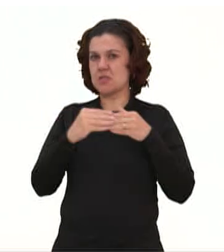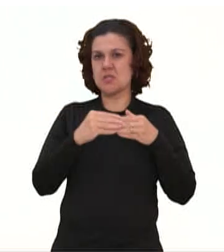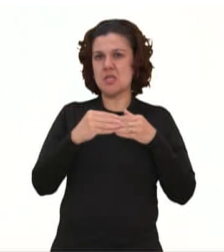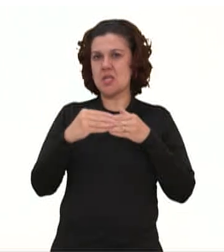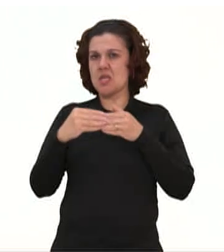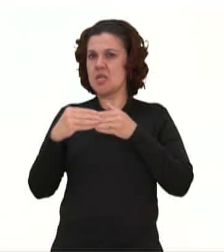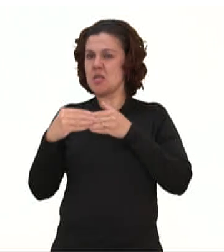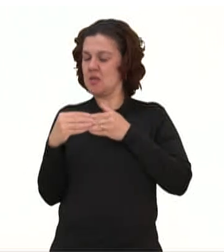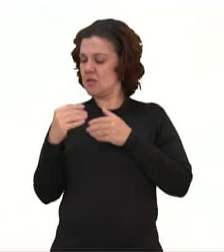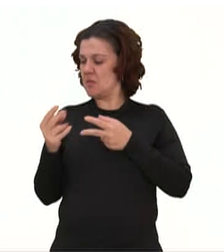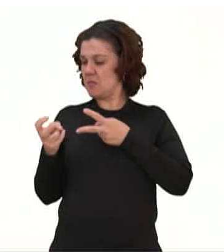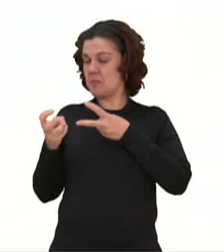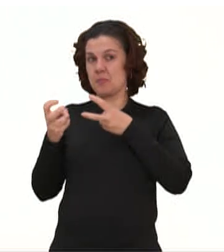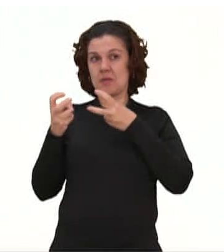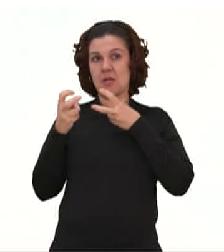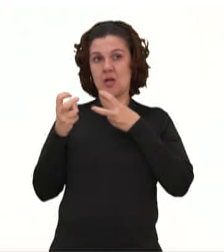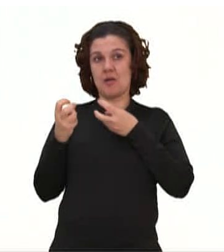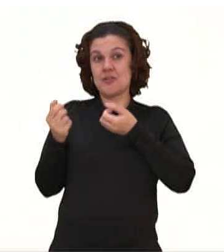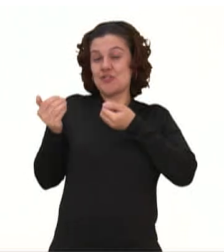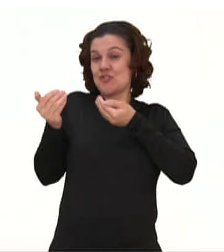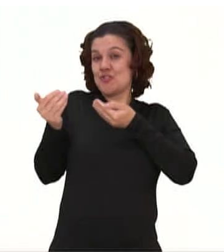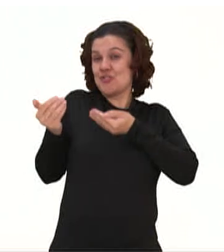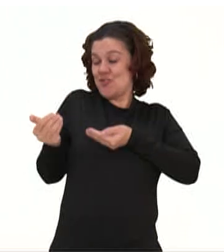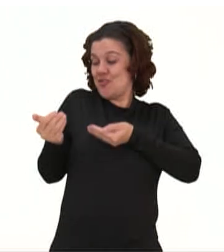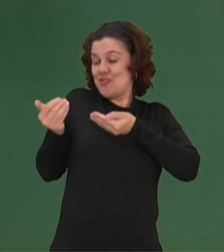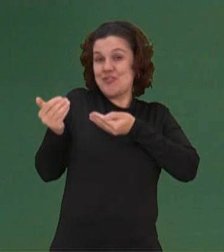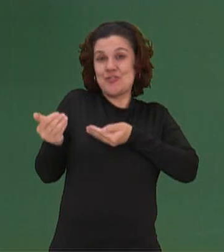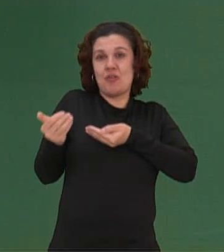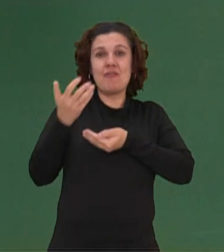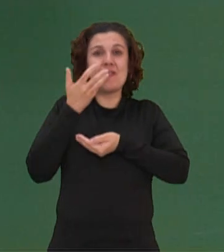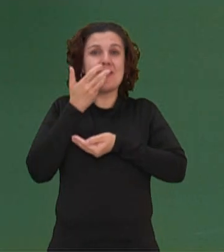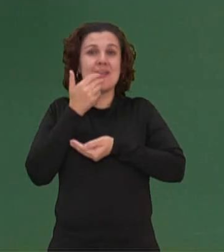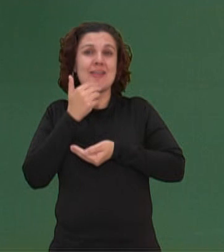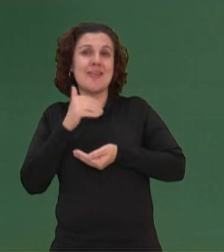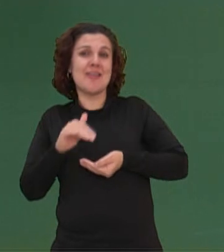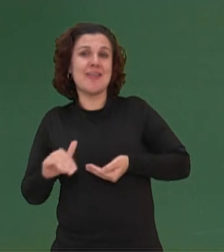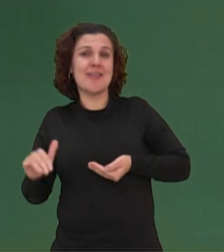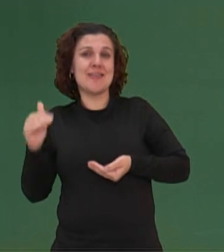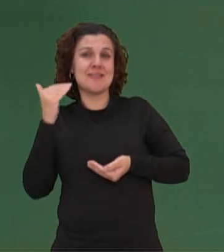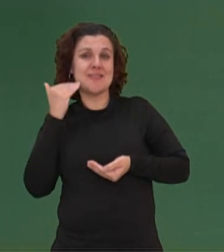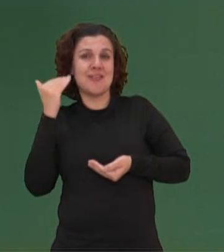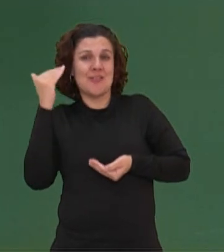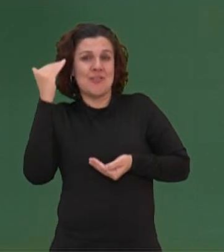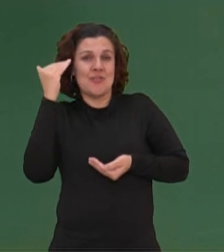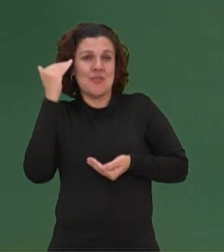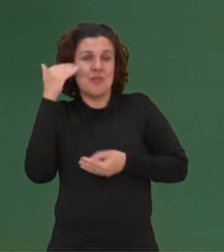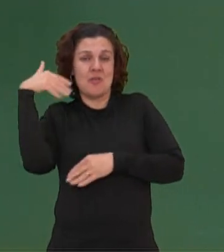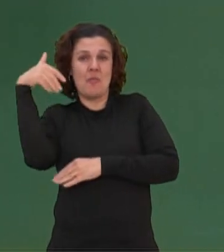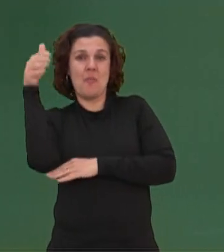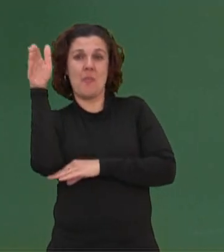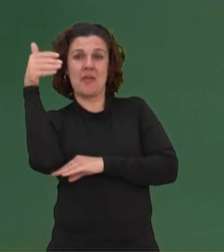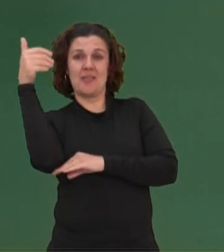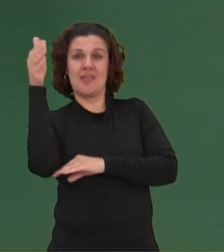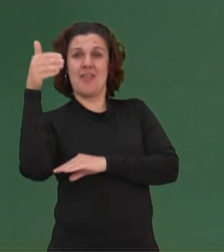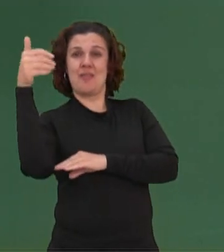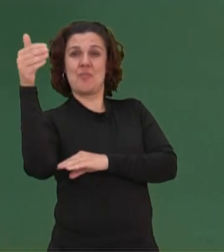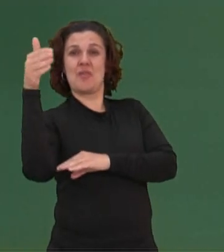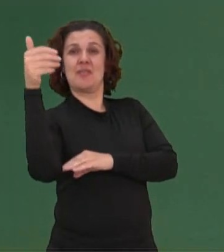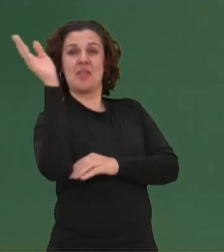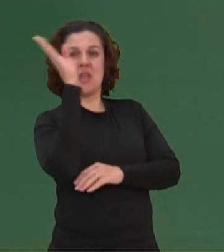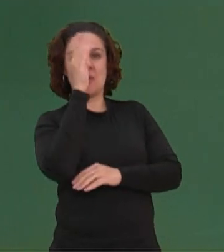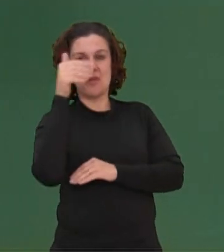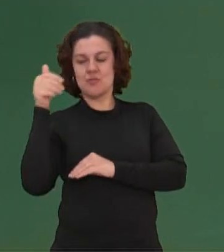população. Repare que são jovens, são crianças, são jovens, a bandeira do Brasil